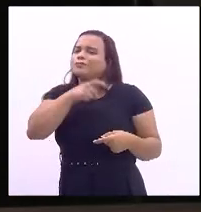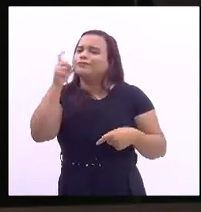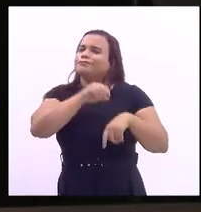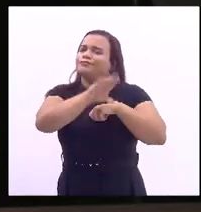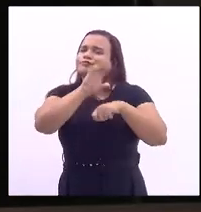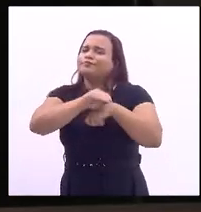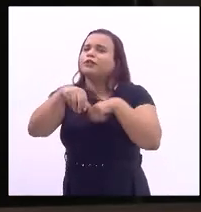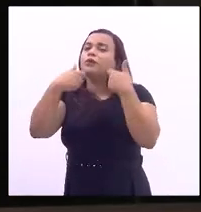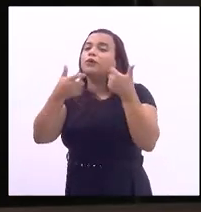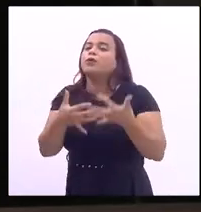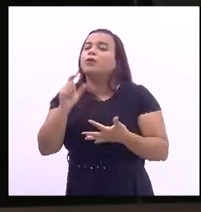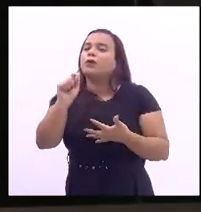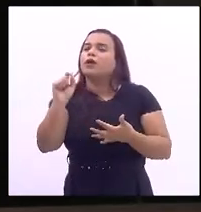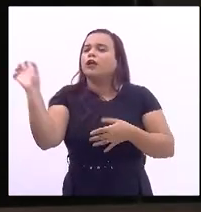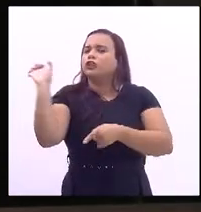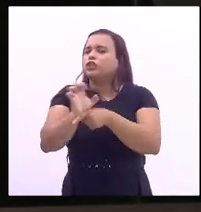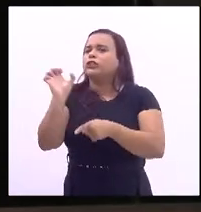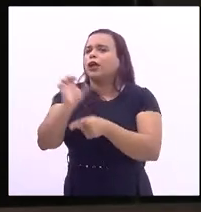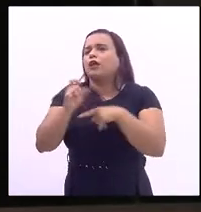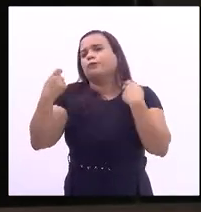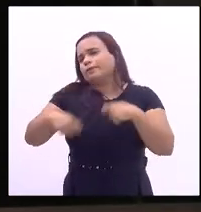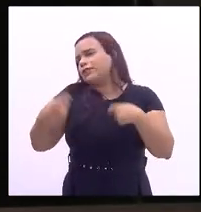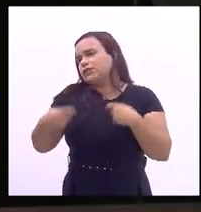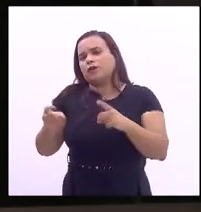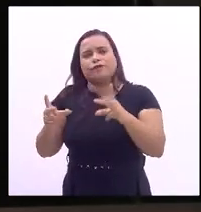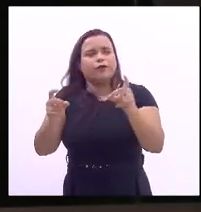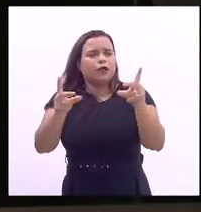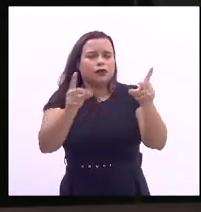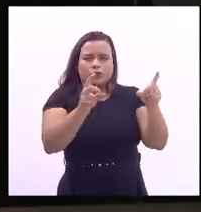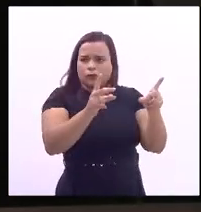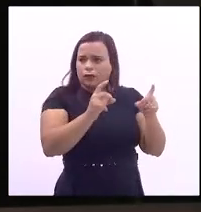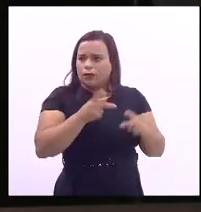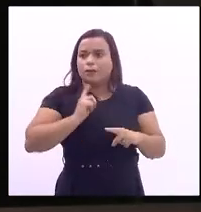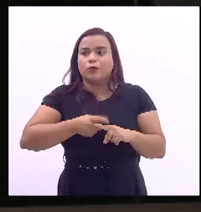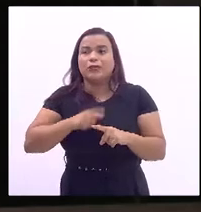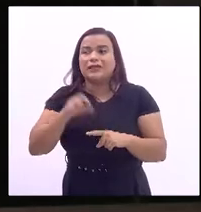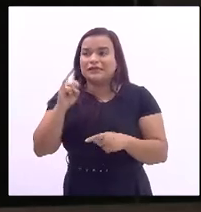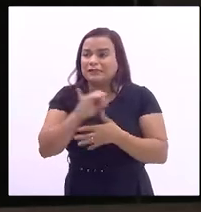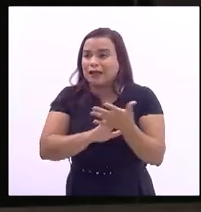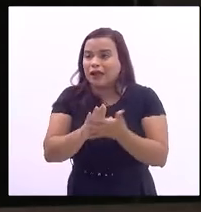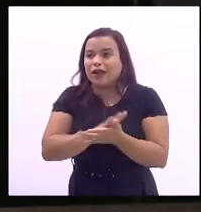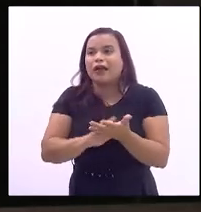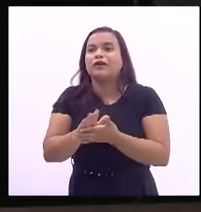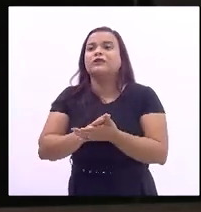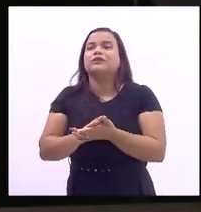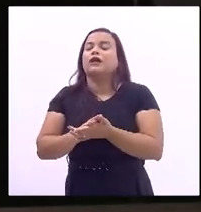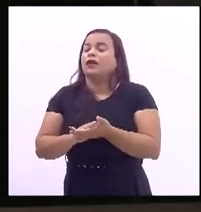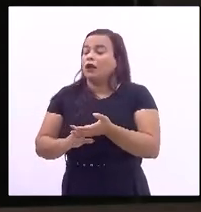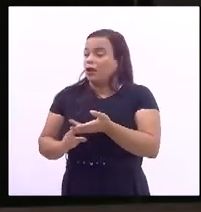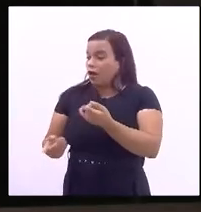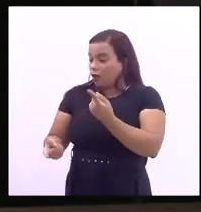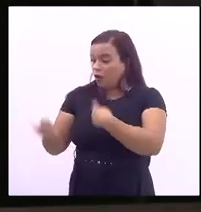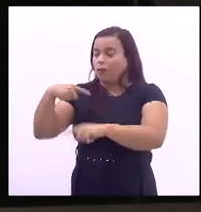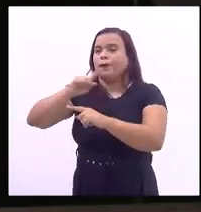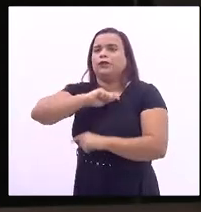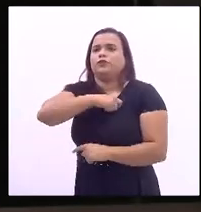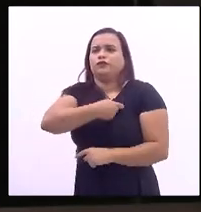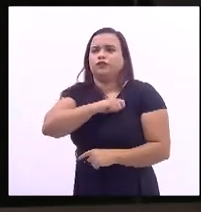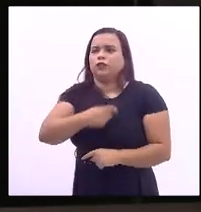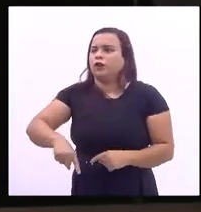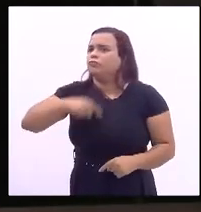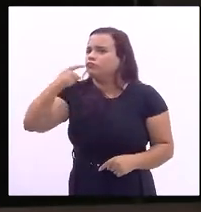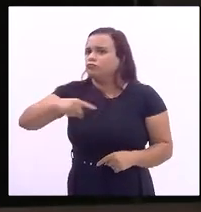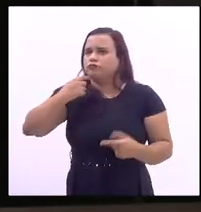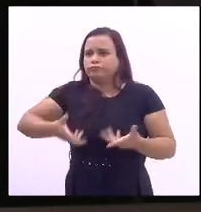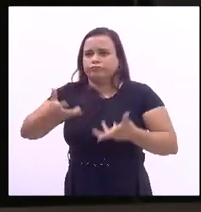de que o estado precisa fazer isso porque senão o regime de recuperação fiscal não vai